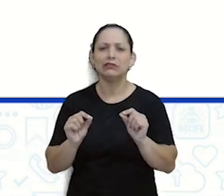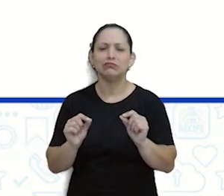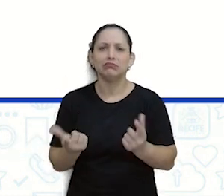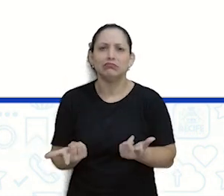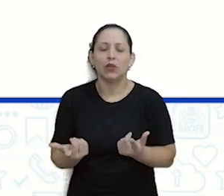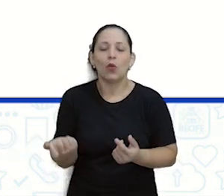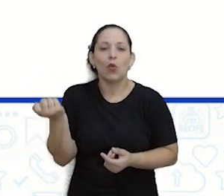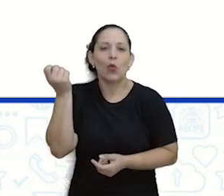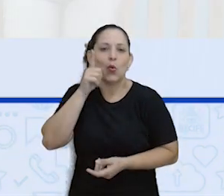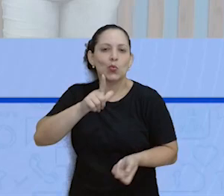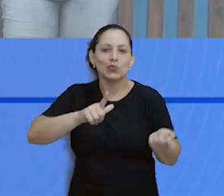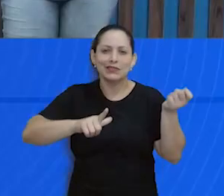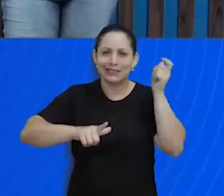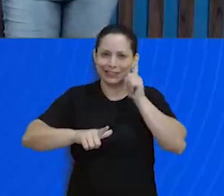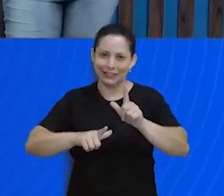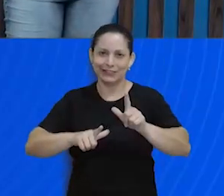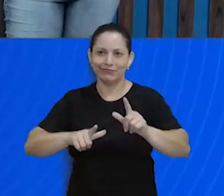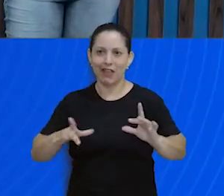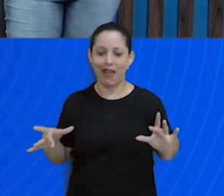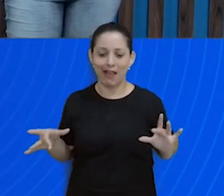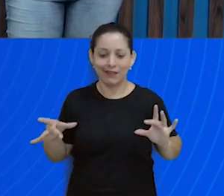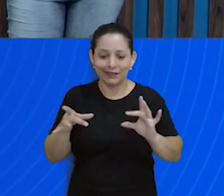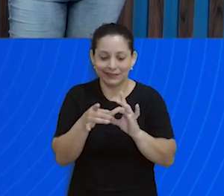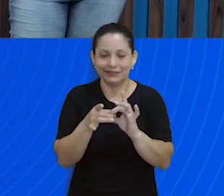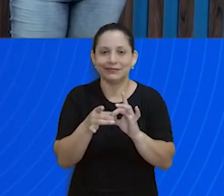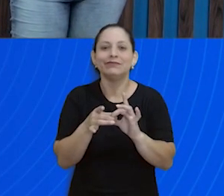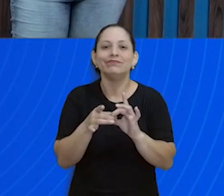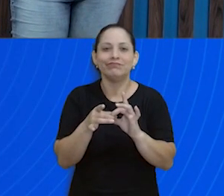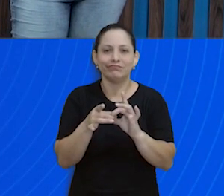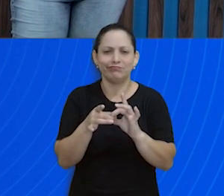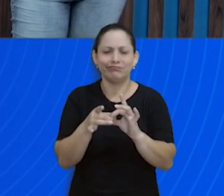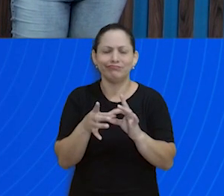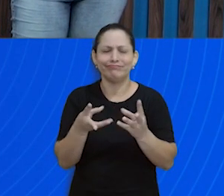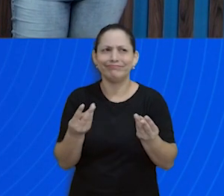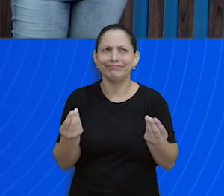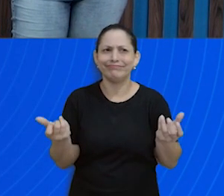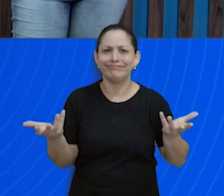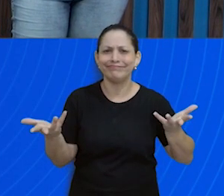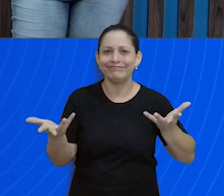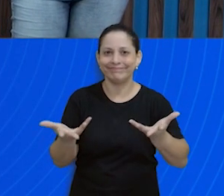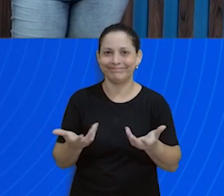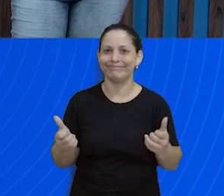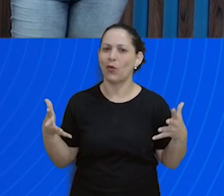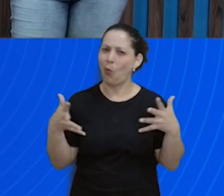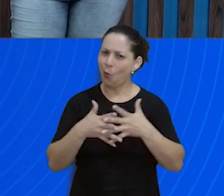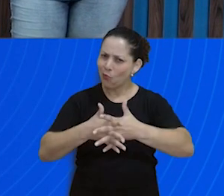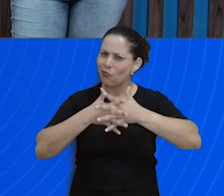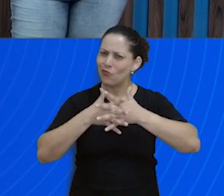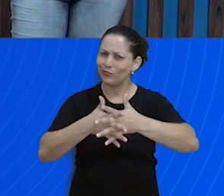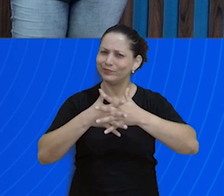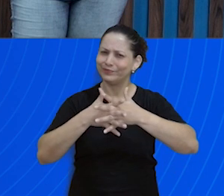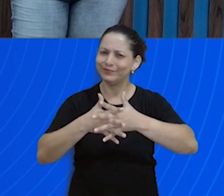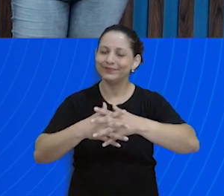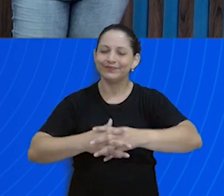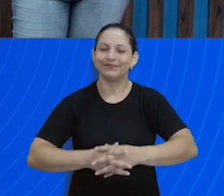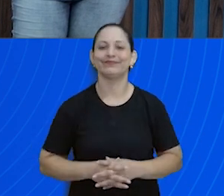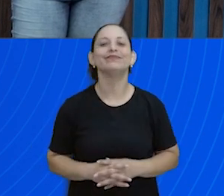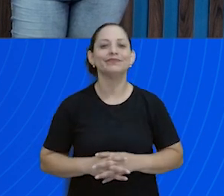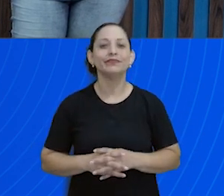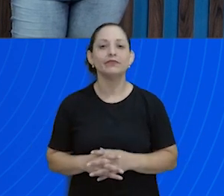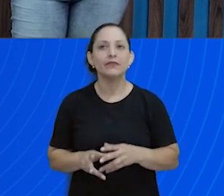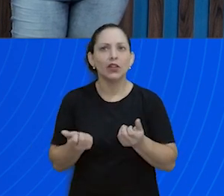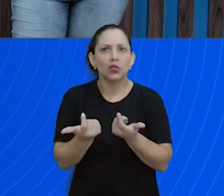consegue, né, fazer ligação, hein? Ih, menino! Complicado isso, né, professora? Pois é. Não tem o